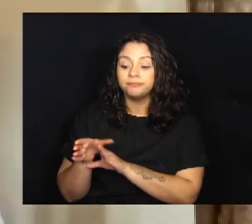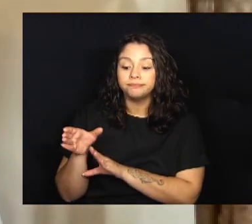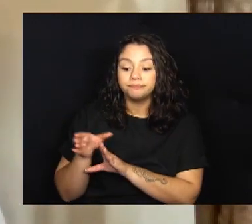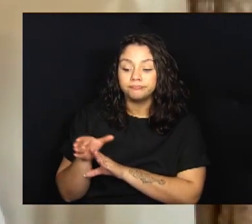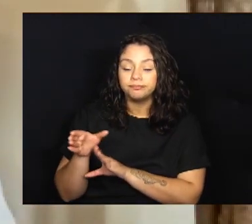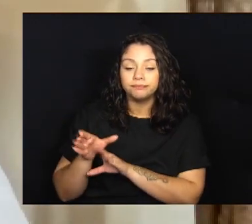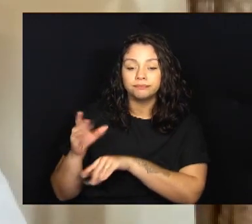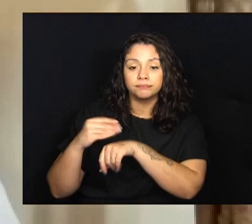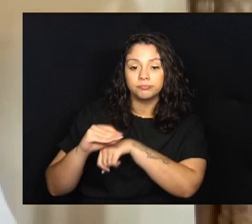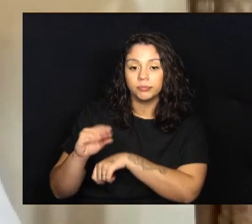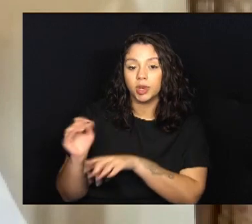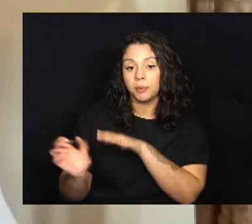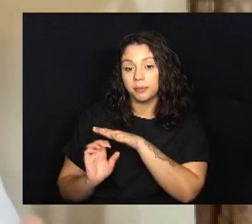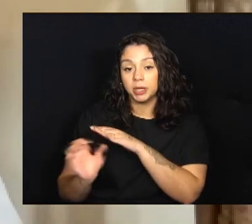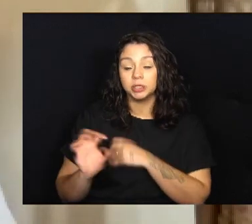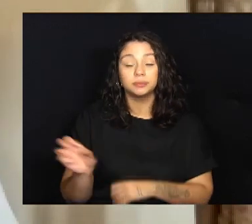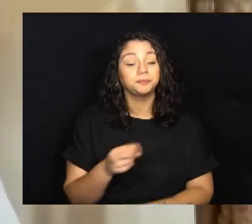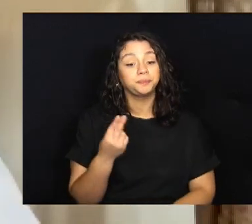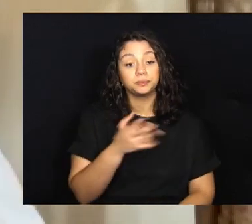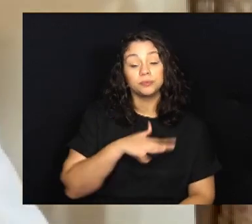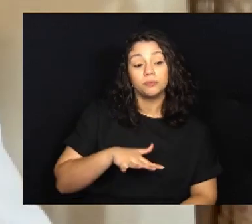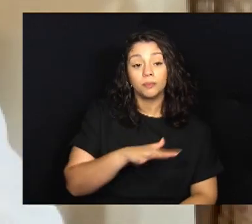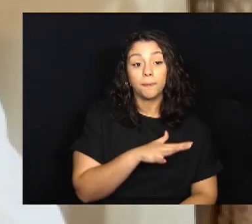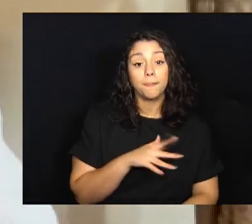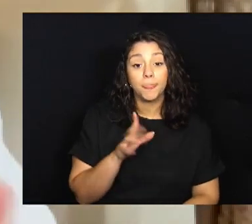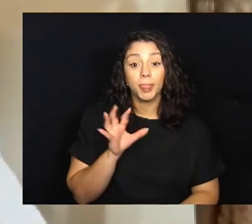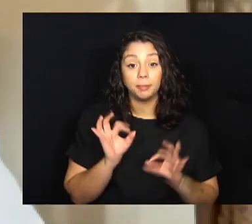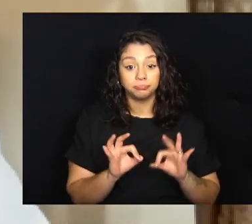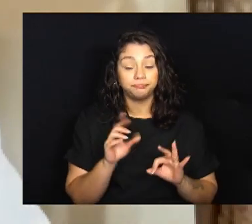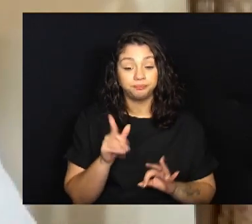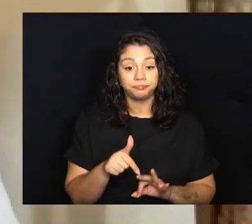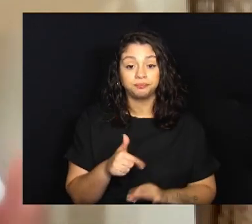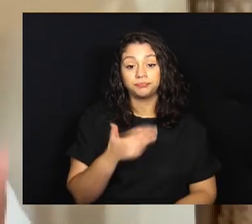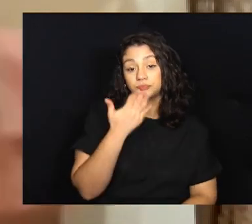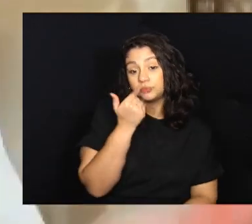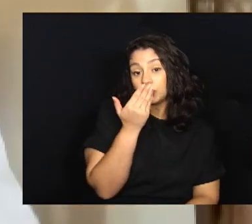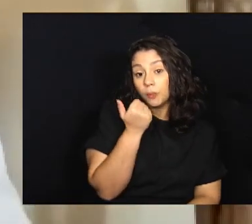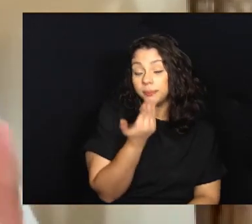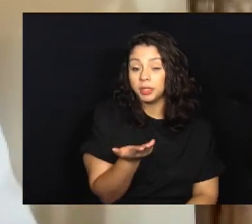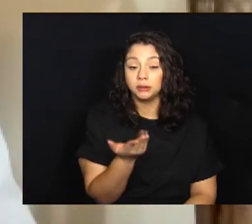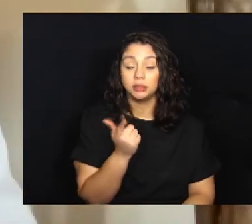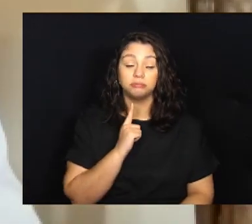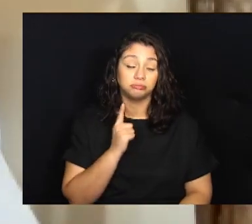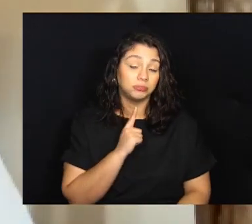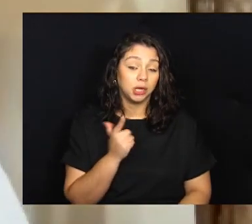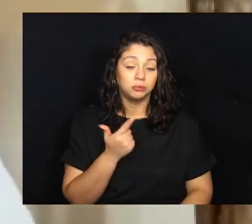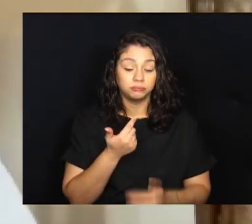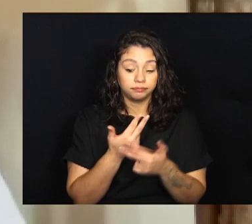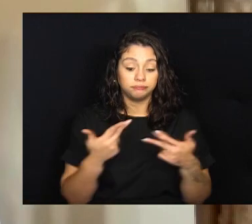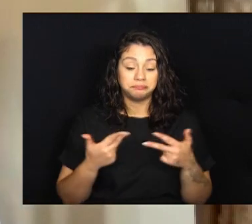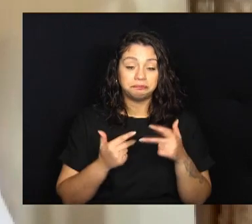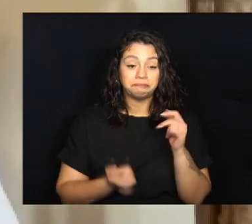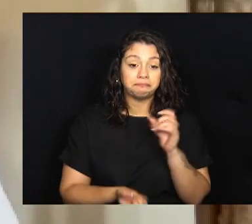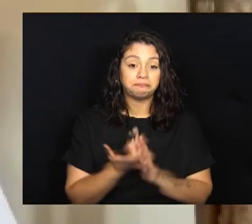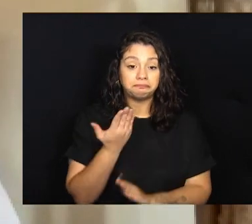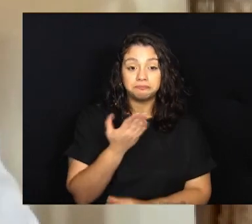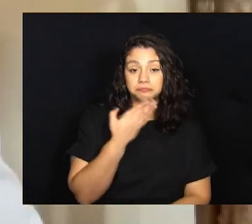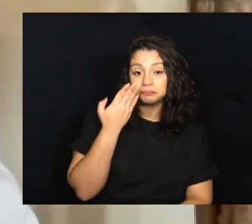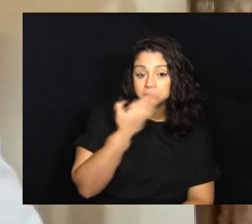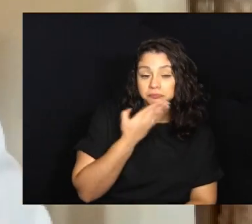Ou então, na parte ali mais de quitutes, alimentação. Então, você tem uma habilidade para fazer um doce